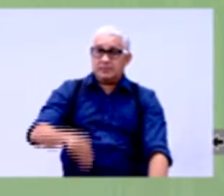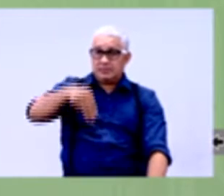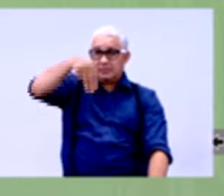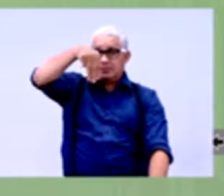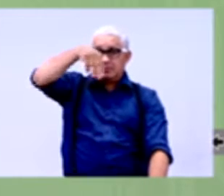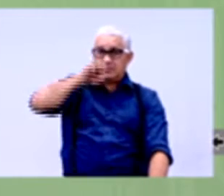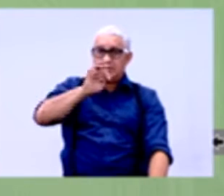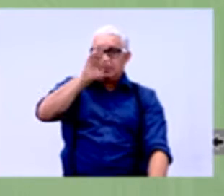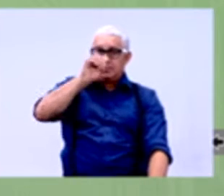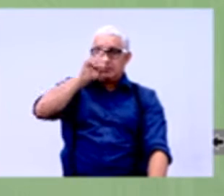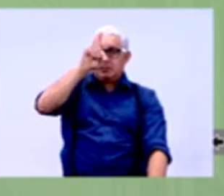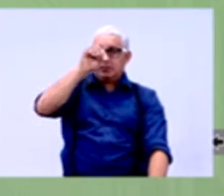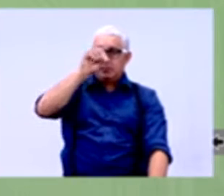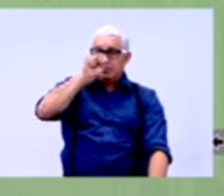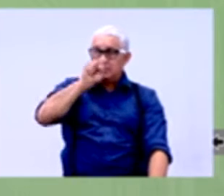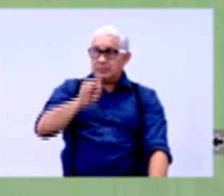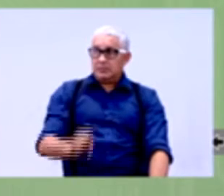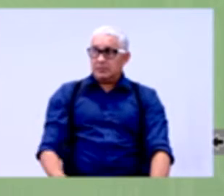Métodos.